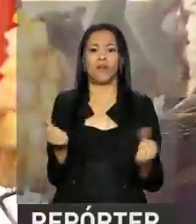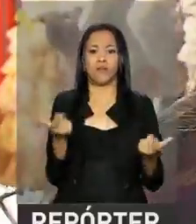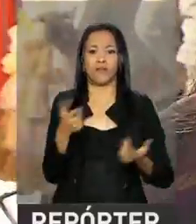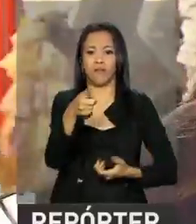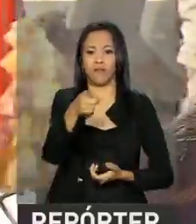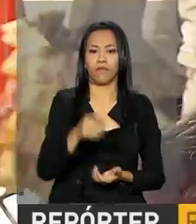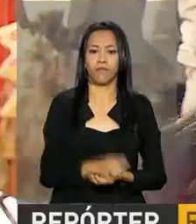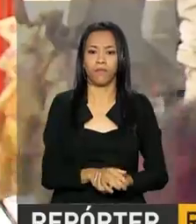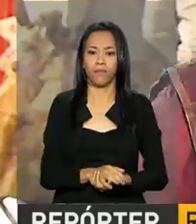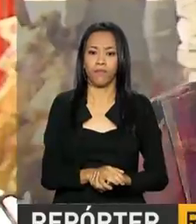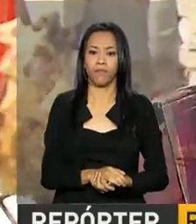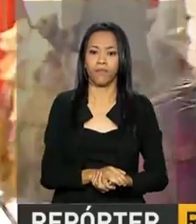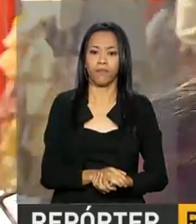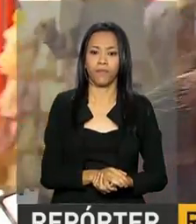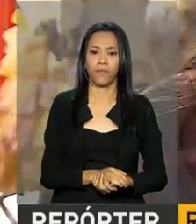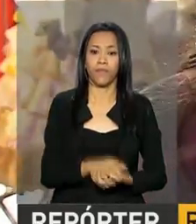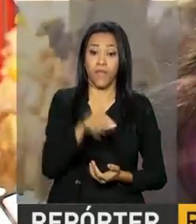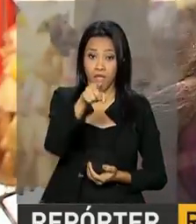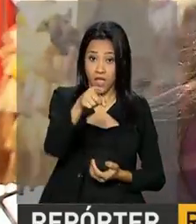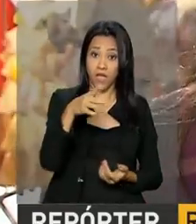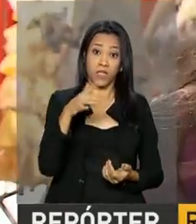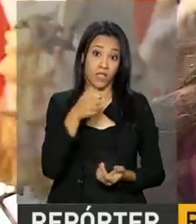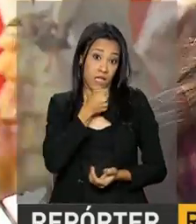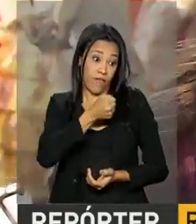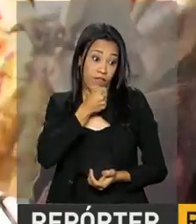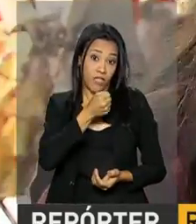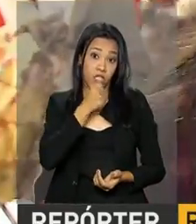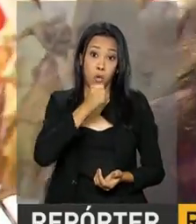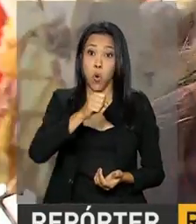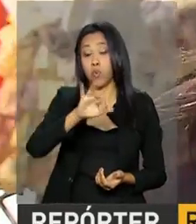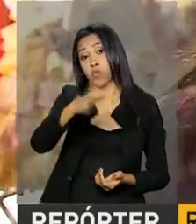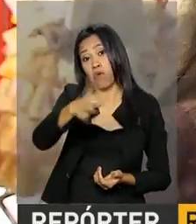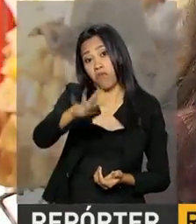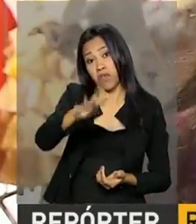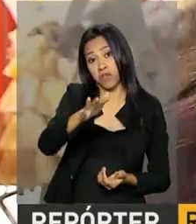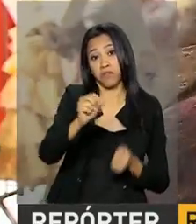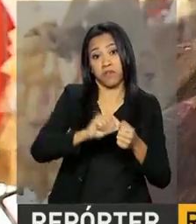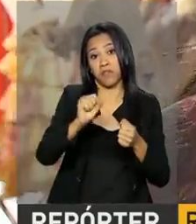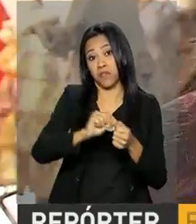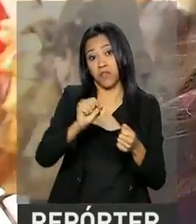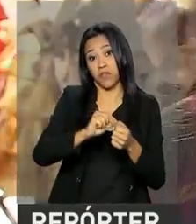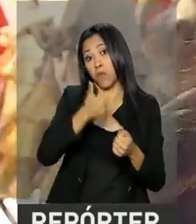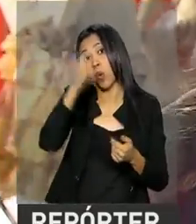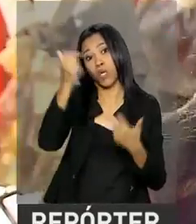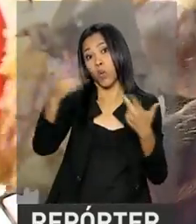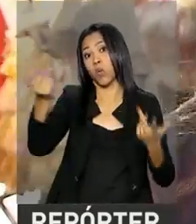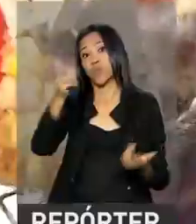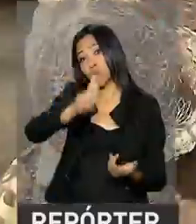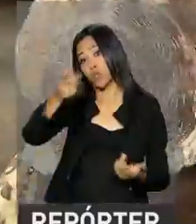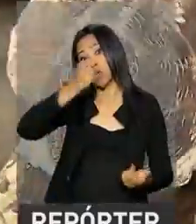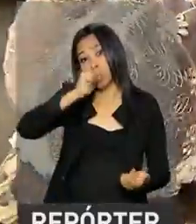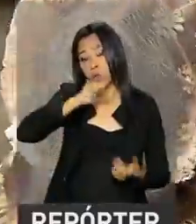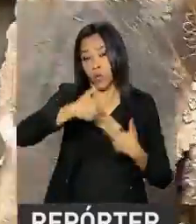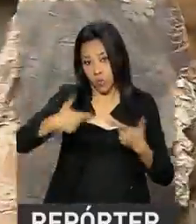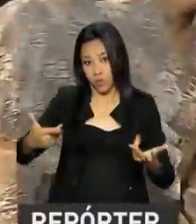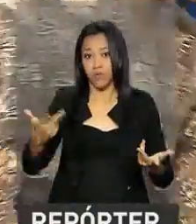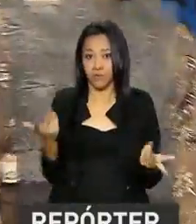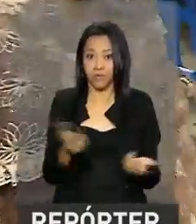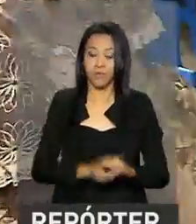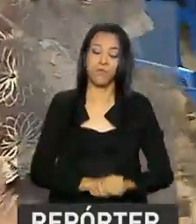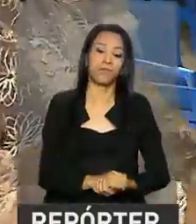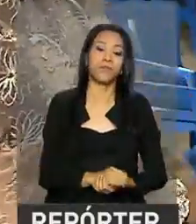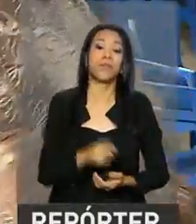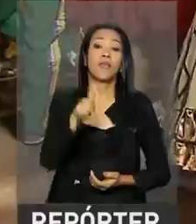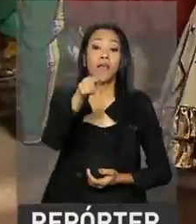Se eu fosse a quadrilha junina, eu estaria não aqui agora te dando essa entrevista, ou até mesmo fazendo uso de drogas, ou esse tipo de coisa. As festas